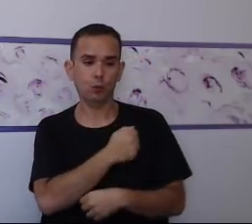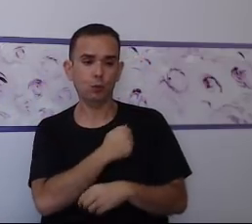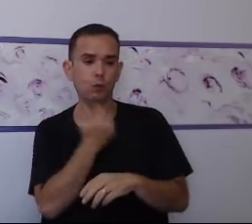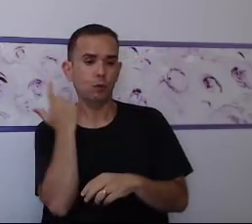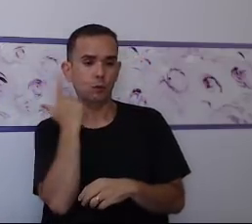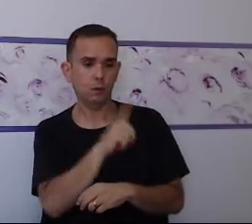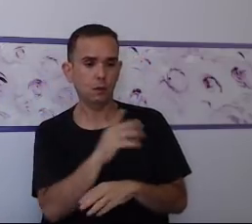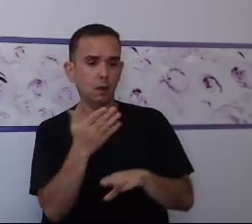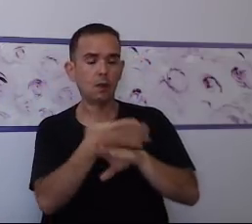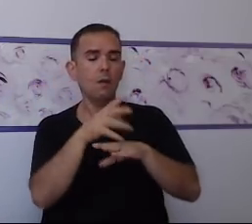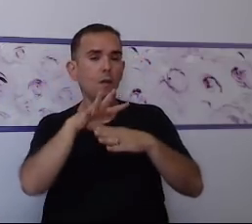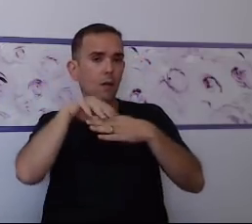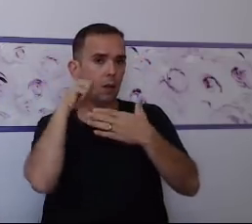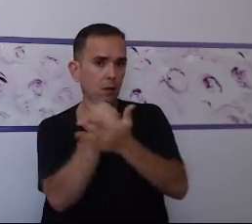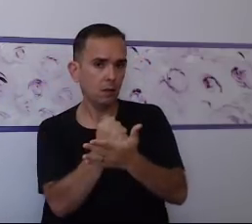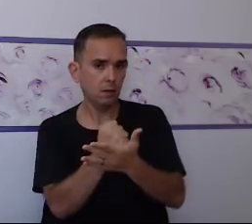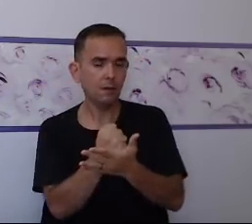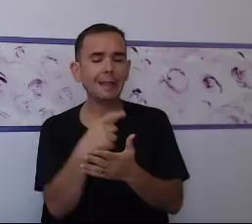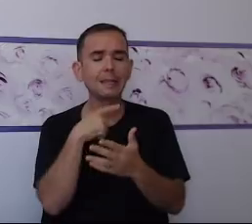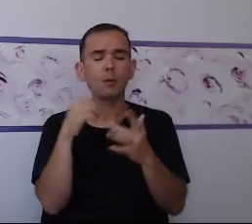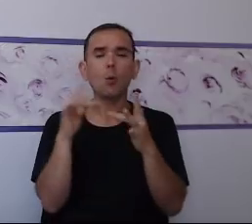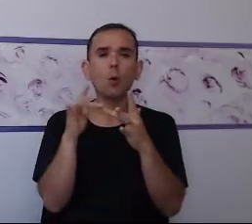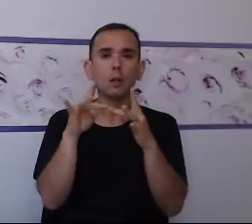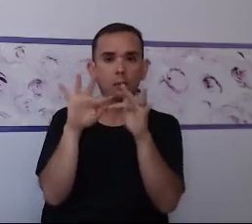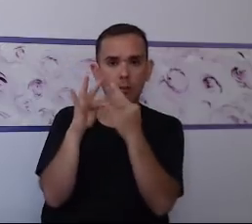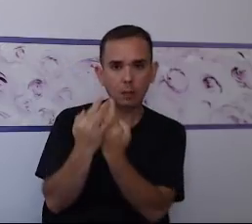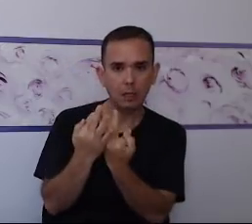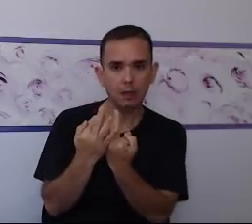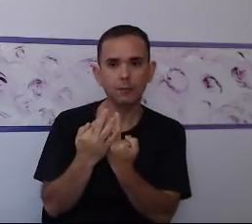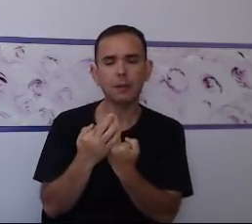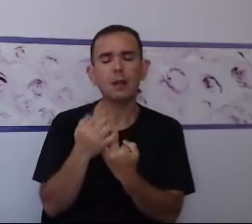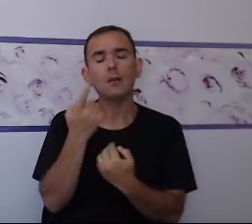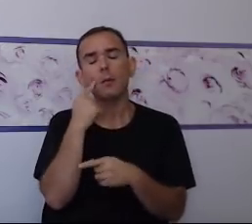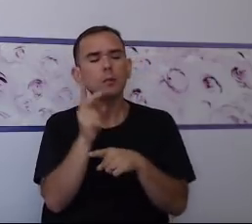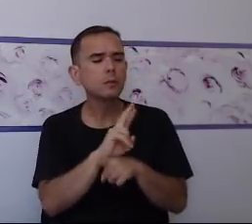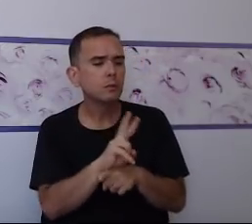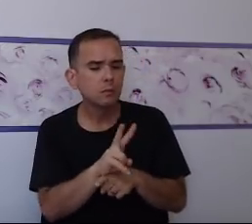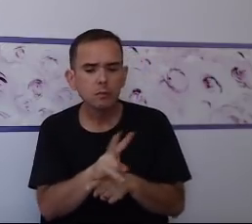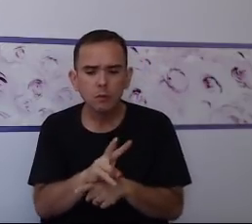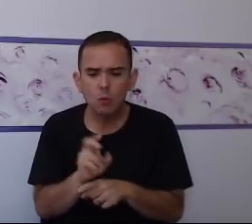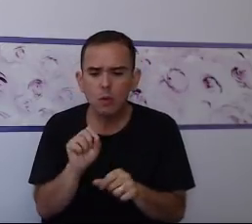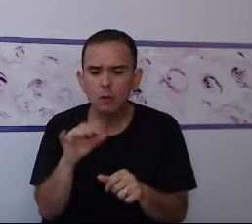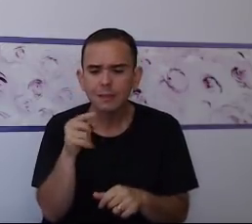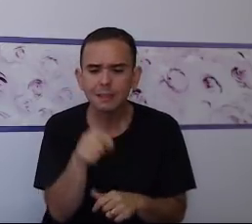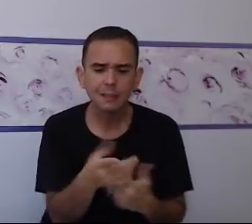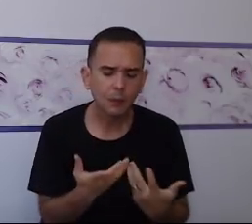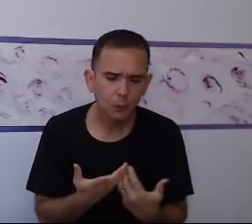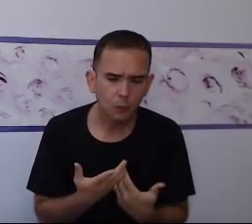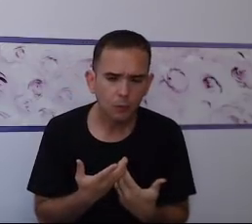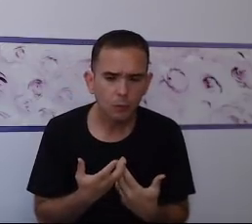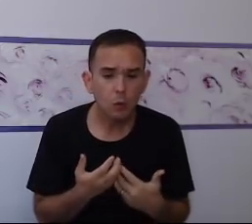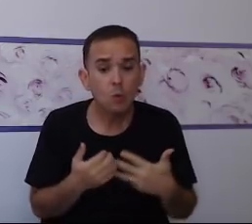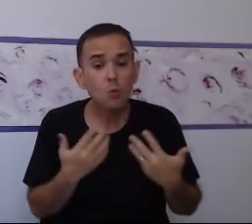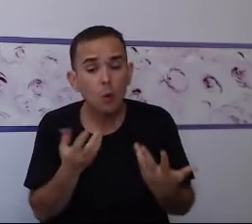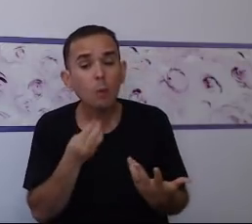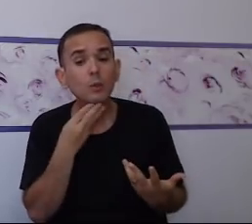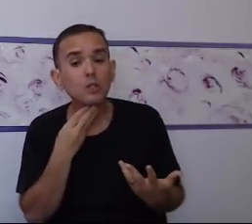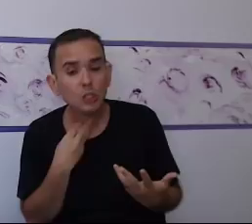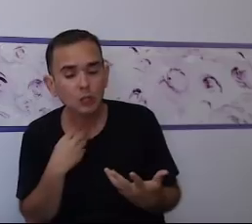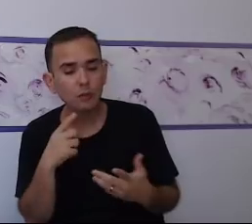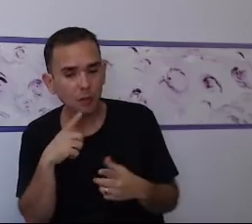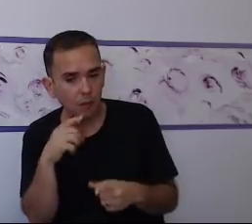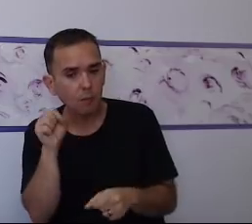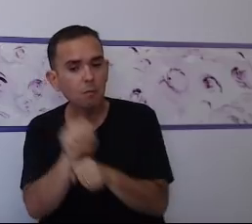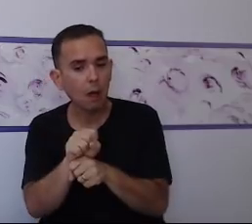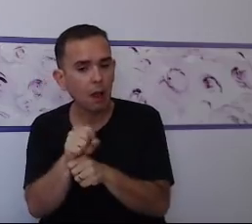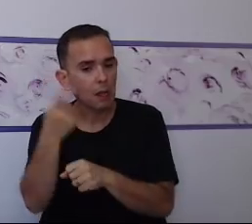então ele fez a matrícula, temos o contato com a família, então nós vamos investigar o que aconteceu com esse aluno, né? Qual foi a causa que ele teve a paralisia